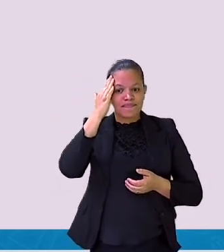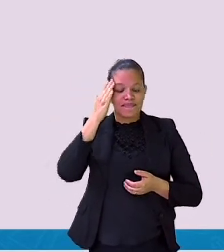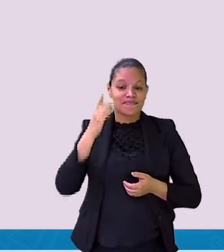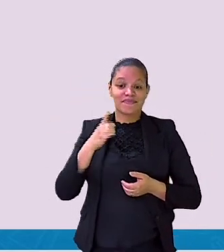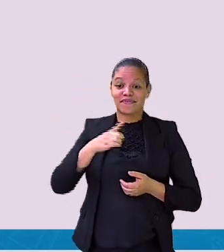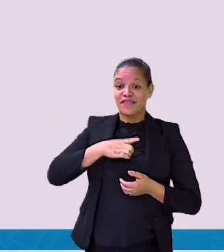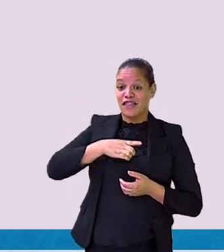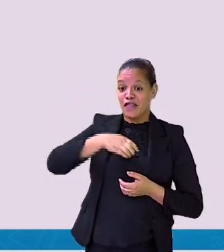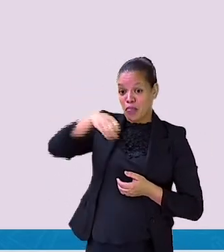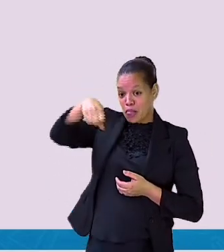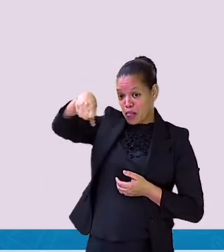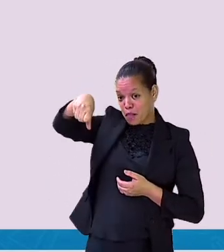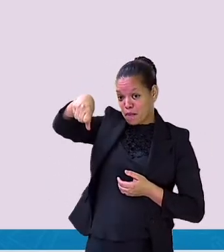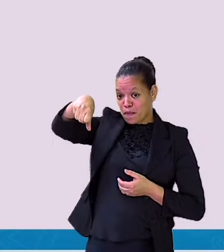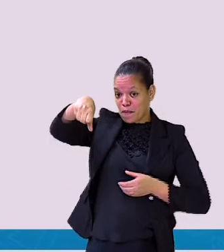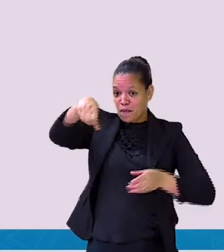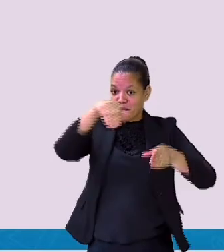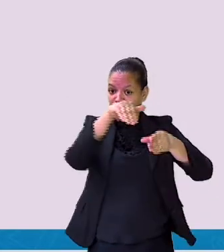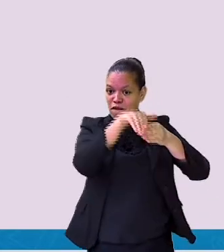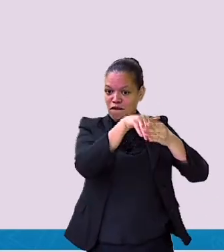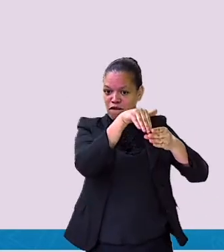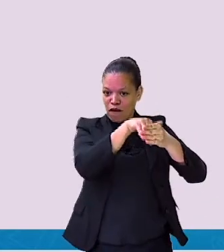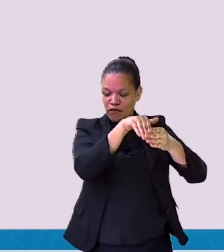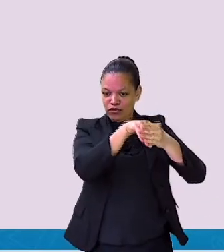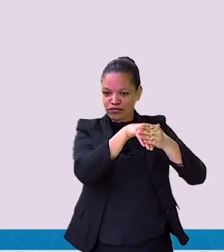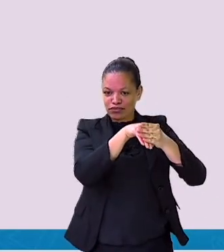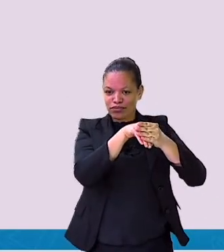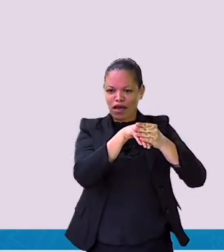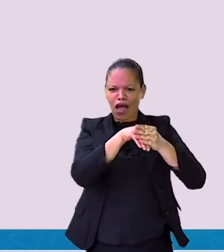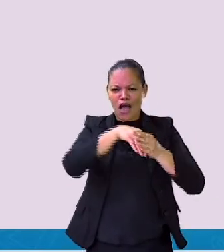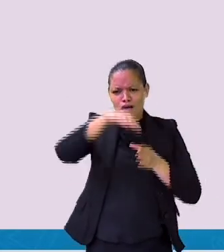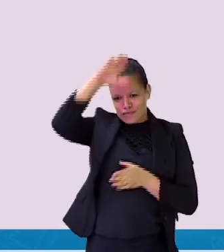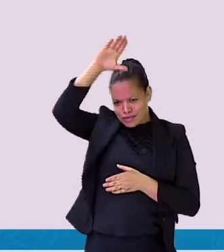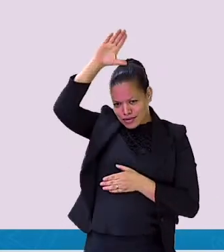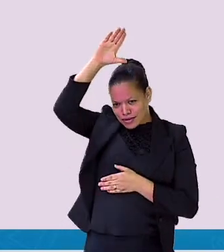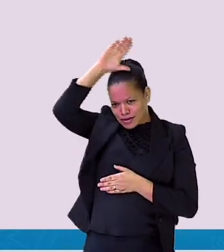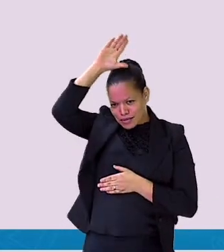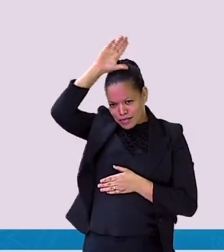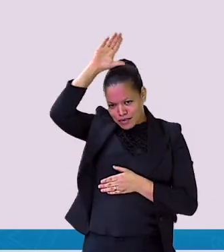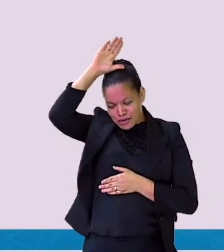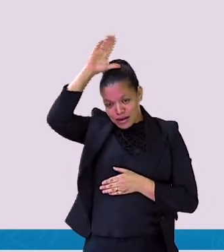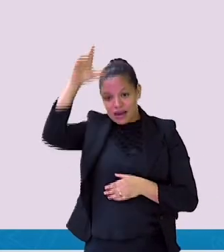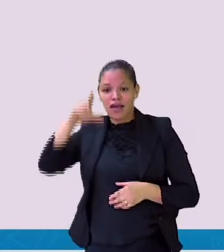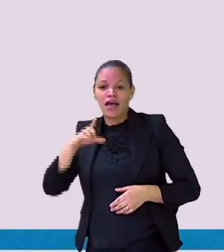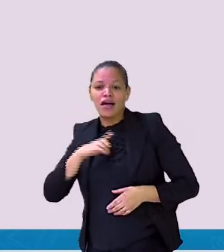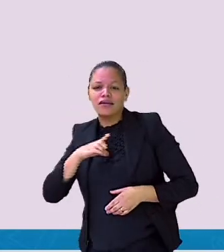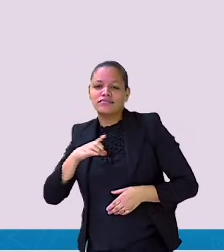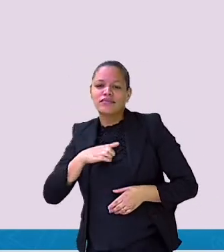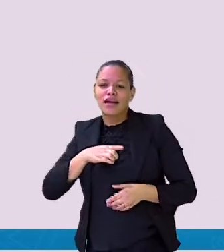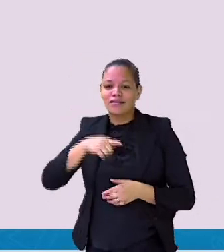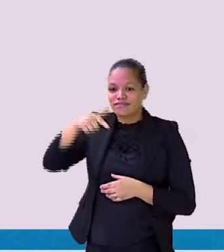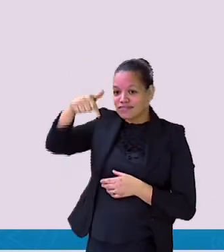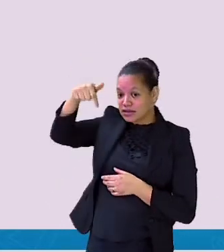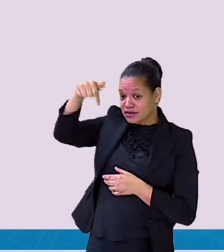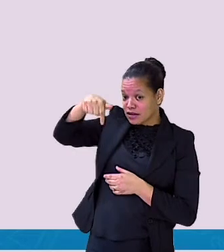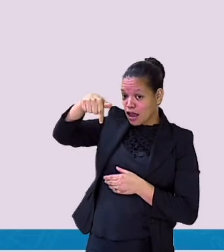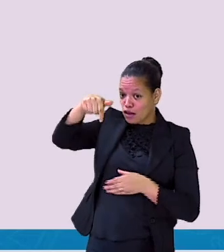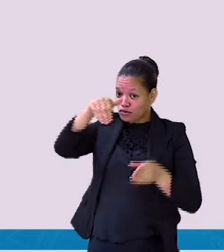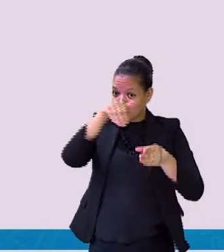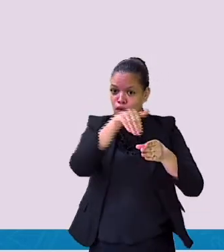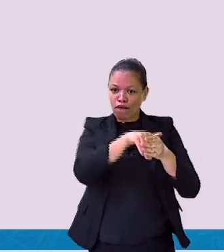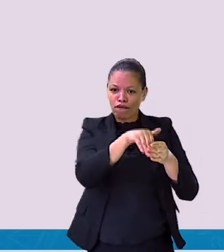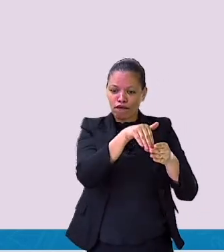votos. E o Cebolinha? 7 votos. Então, eu quero saber a diferença. Então, eu vou fazer uma subtração,